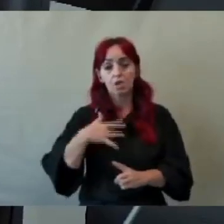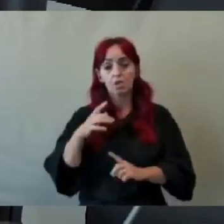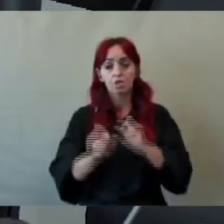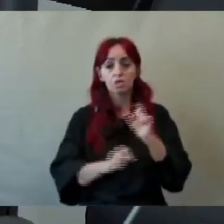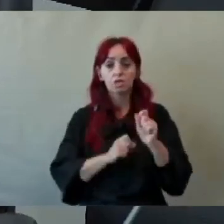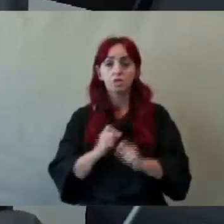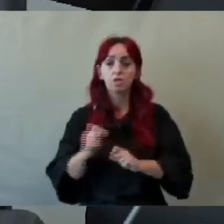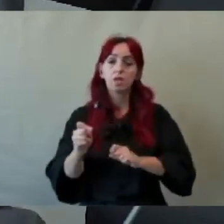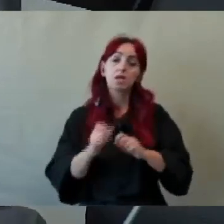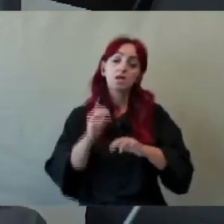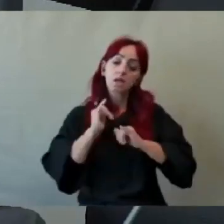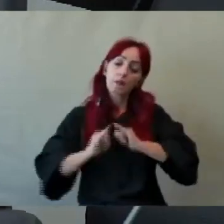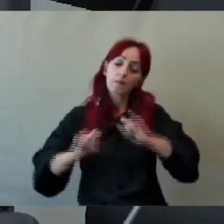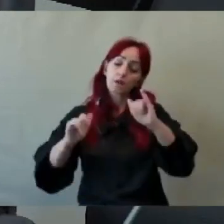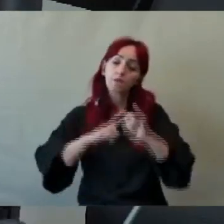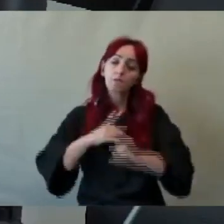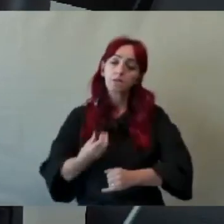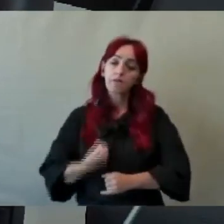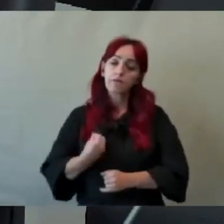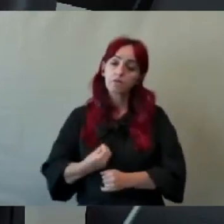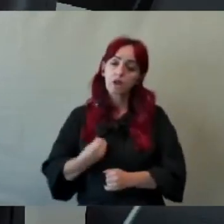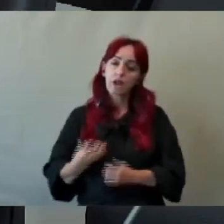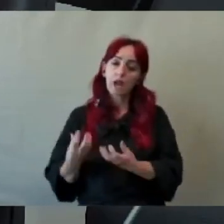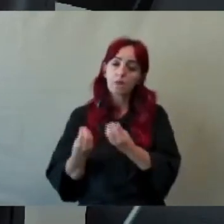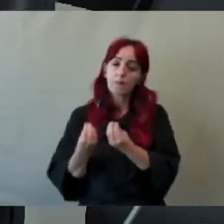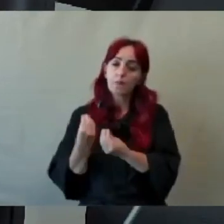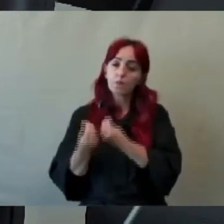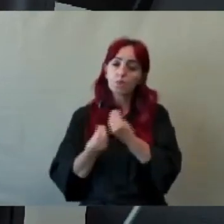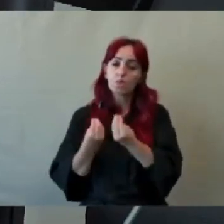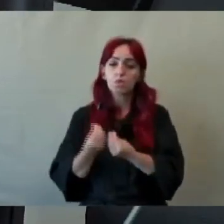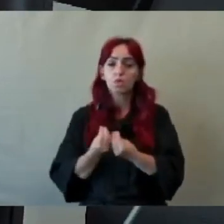tem funcionado muito, né, quando se trata das